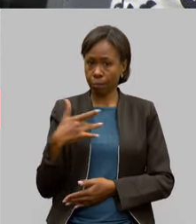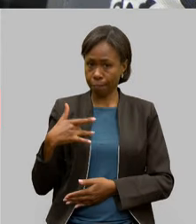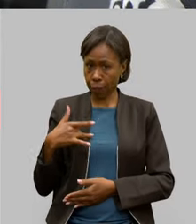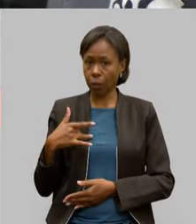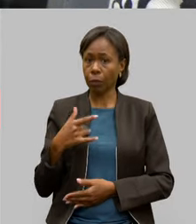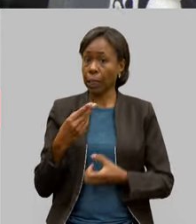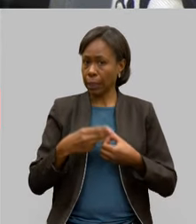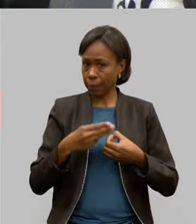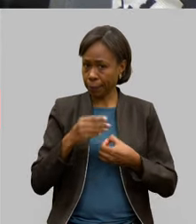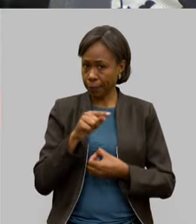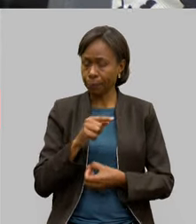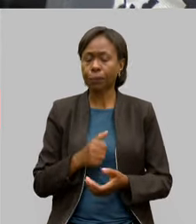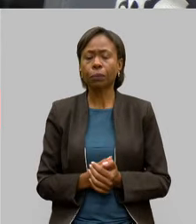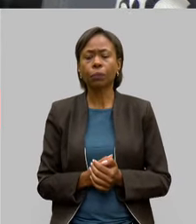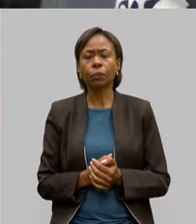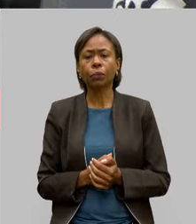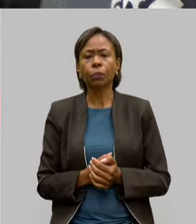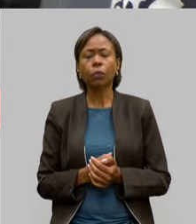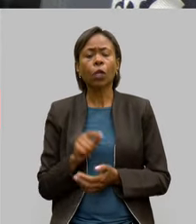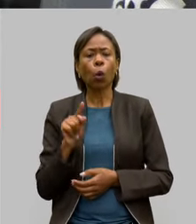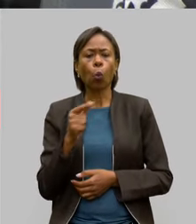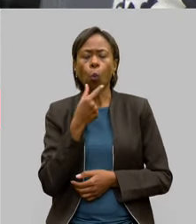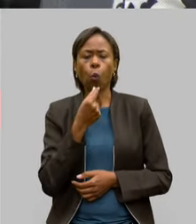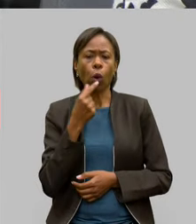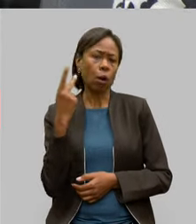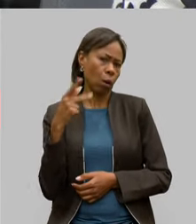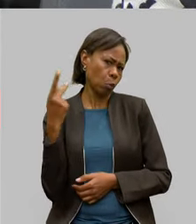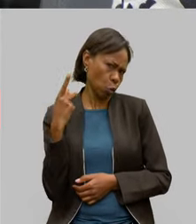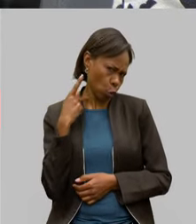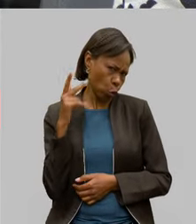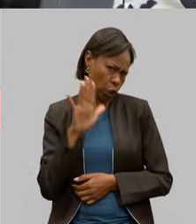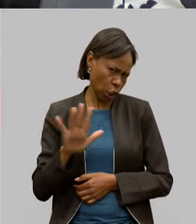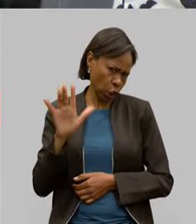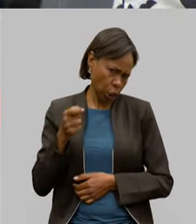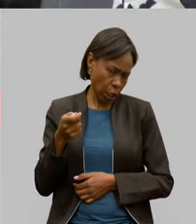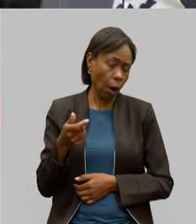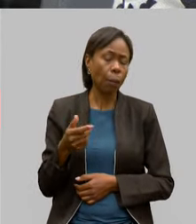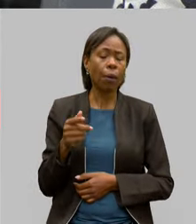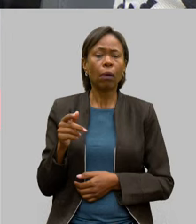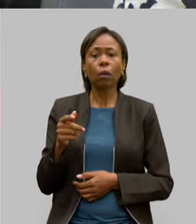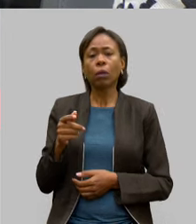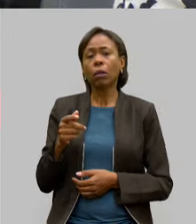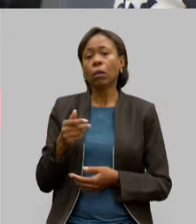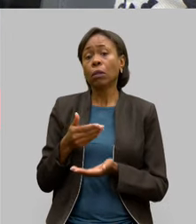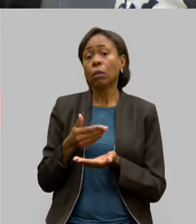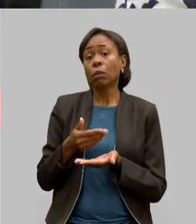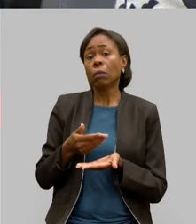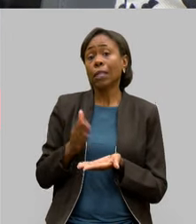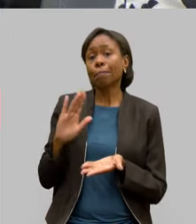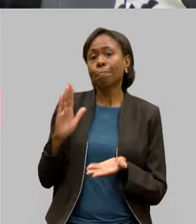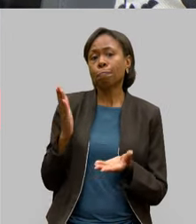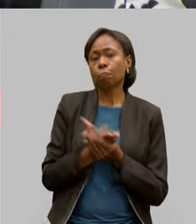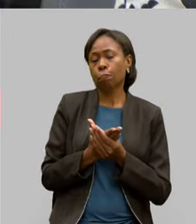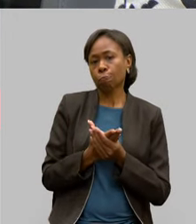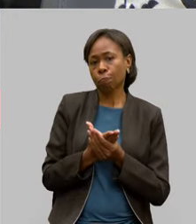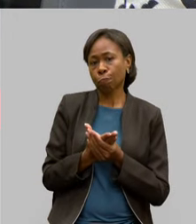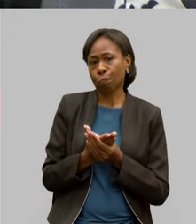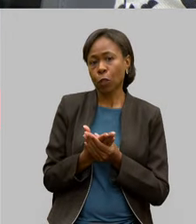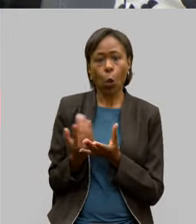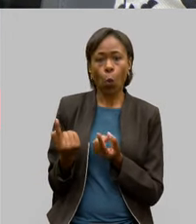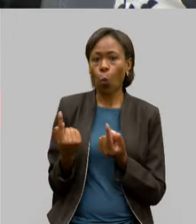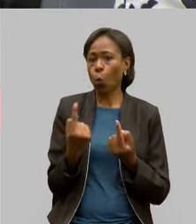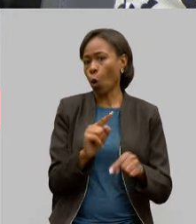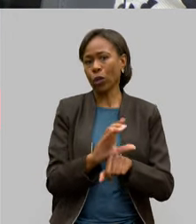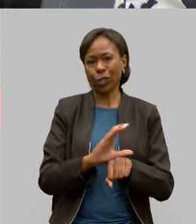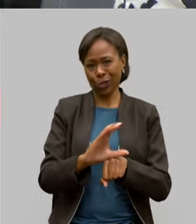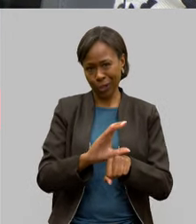E aí procurador eh Geral do município entrou com uma ação direta de inconstitucionalidade no TJ de Minas